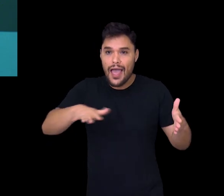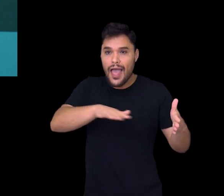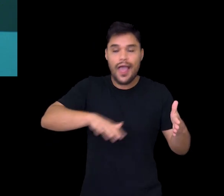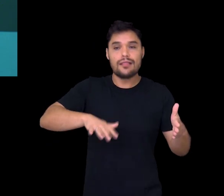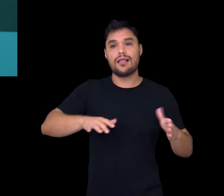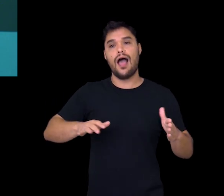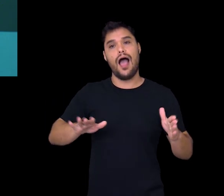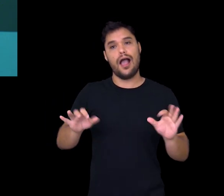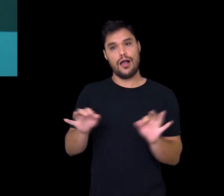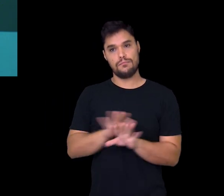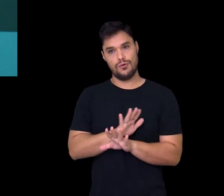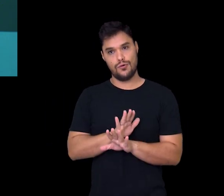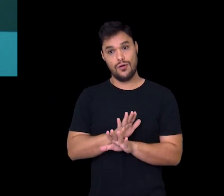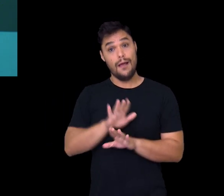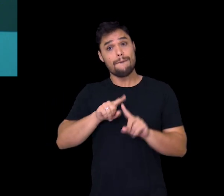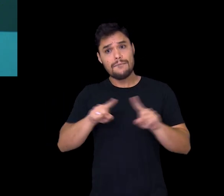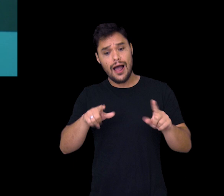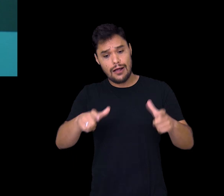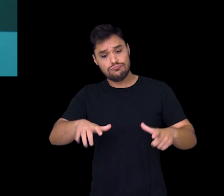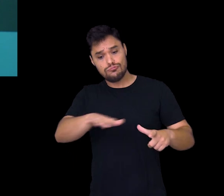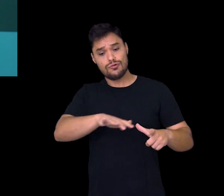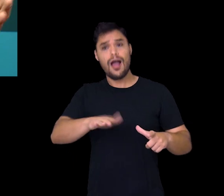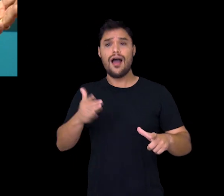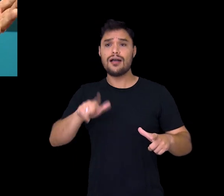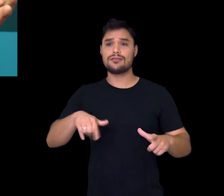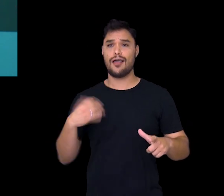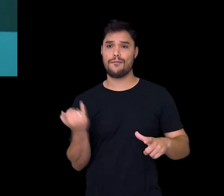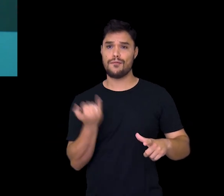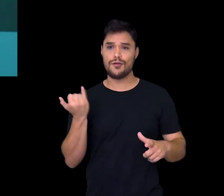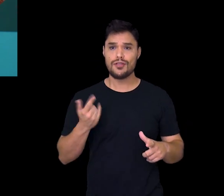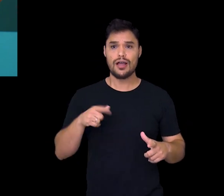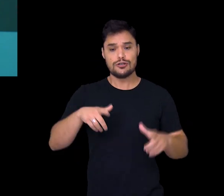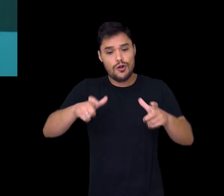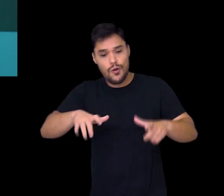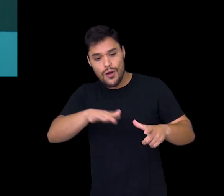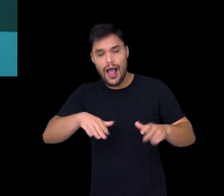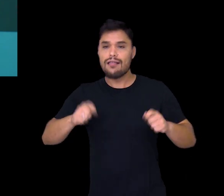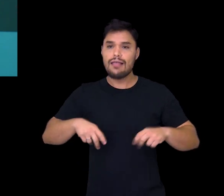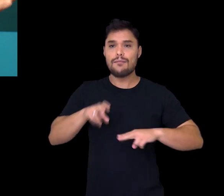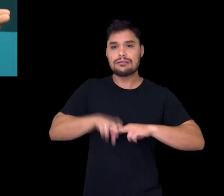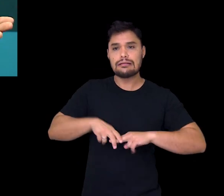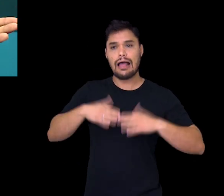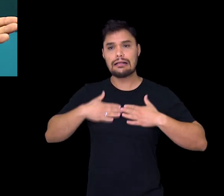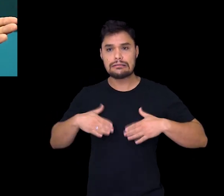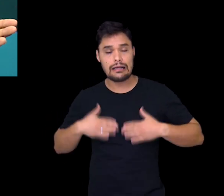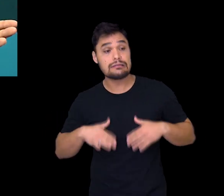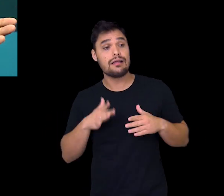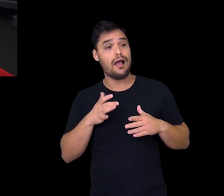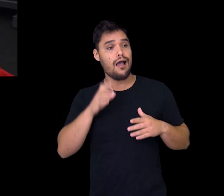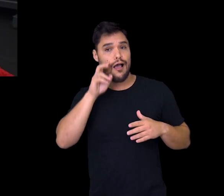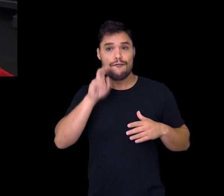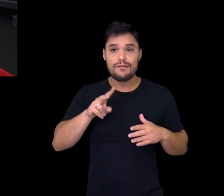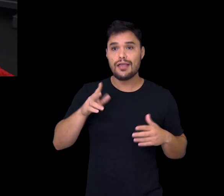importante em qualquer lugar, em qualquer cidade. É onde você chega, descansa, olha, se